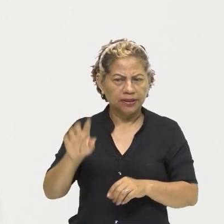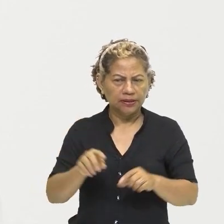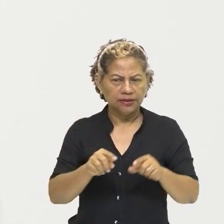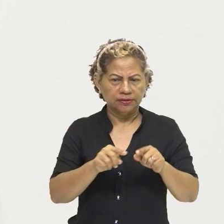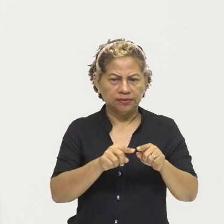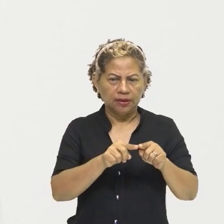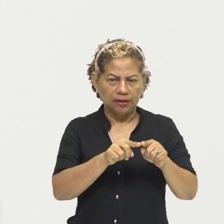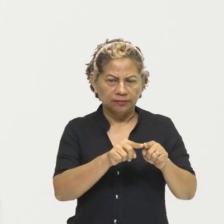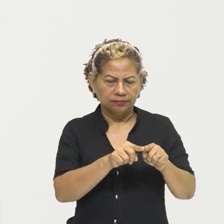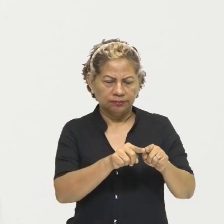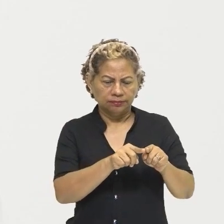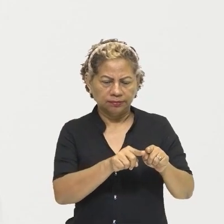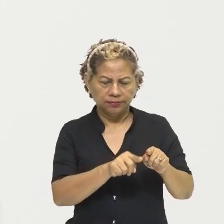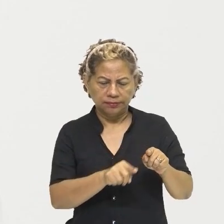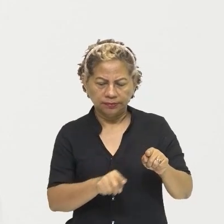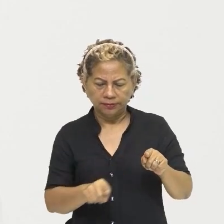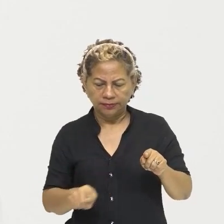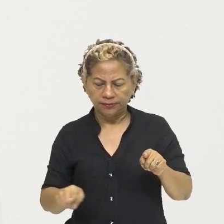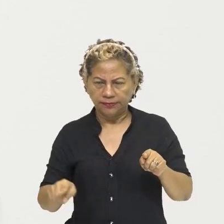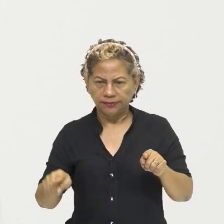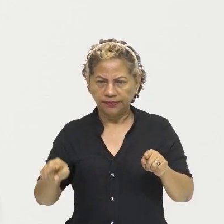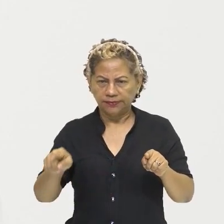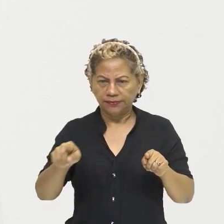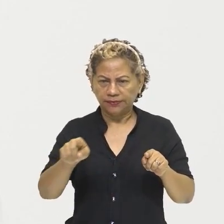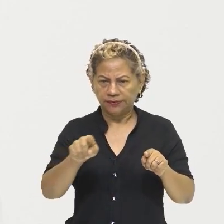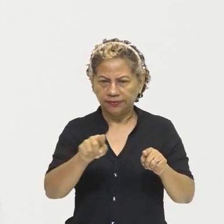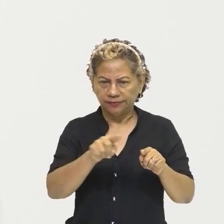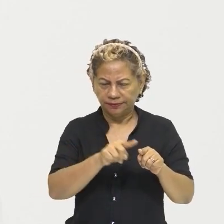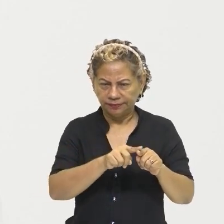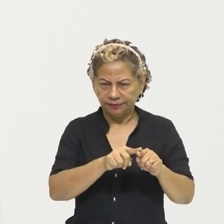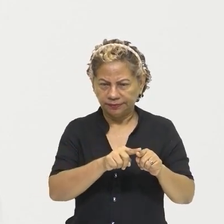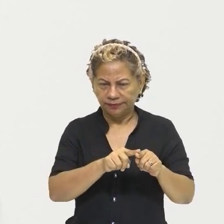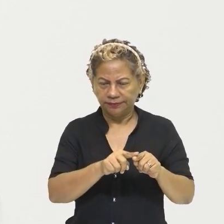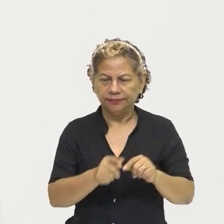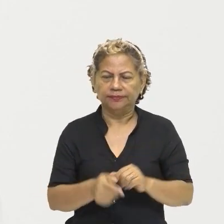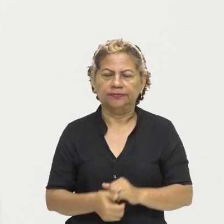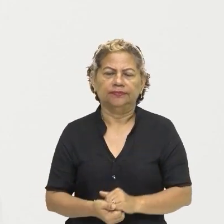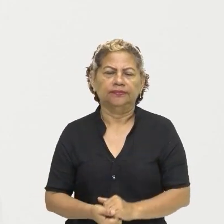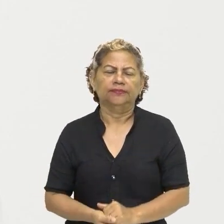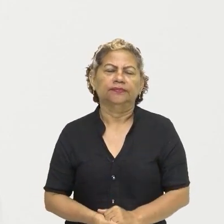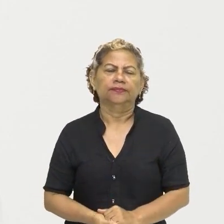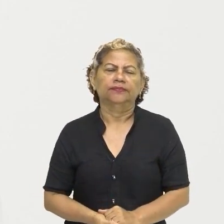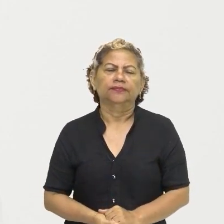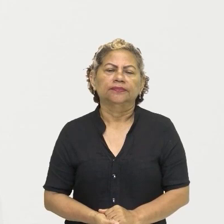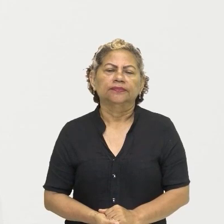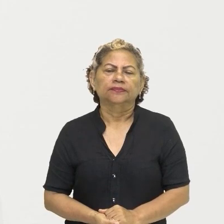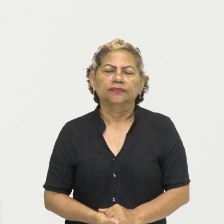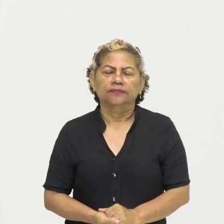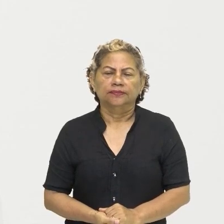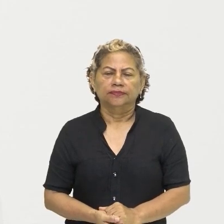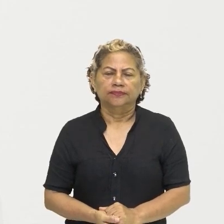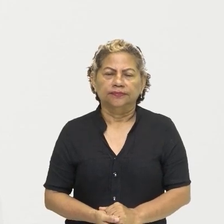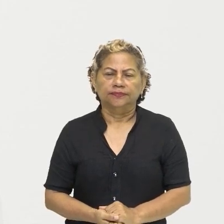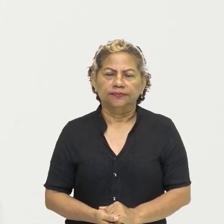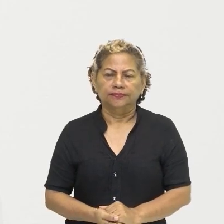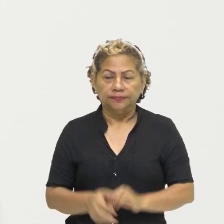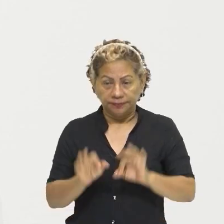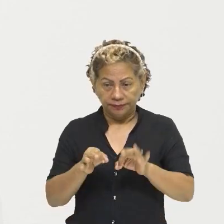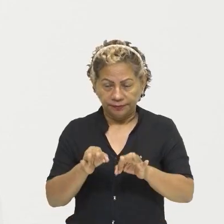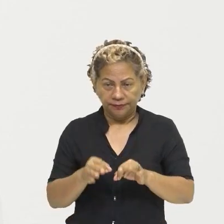está abaixo, né? Eu coloquei aqui ao lado, por uma questão dela caber aí na cartela,